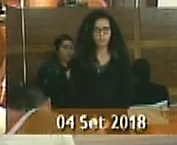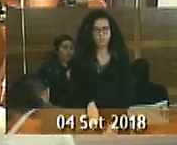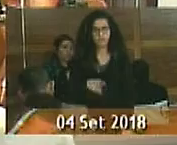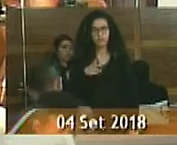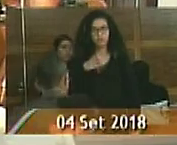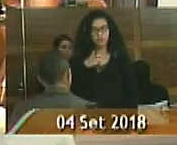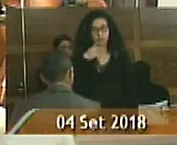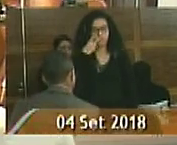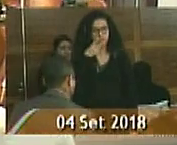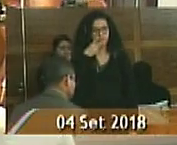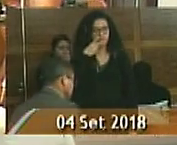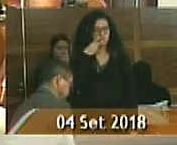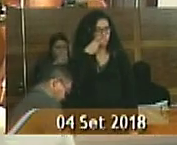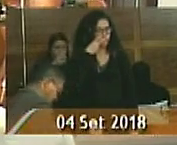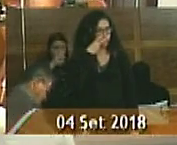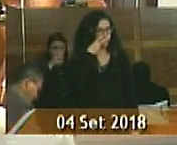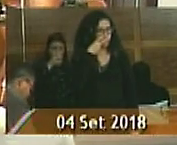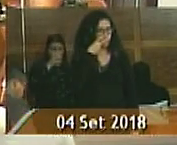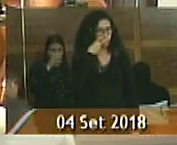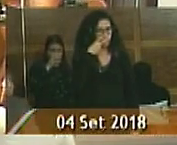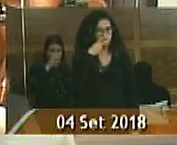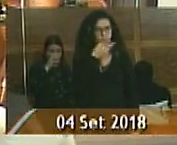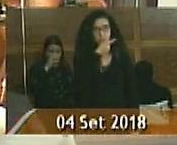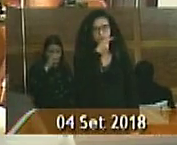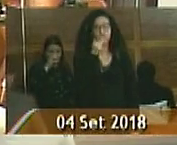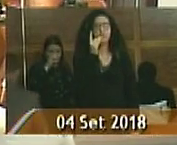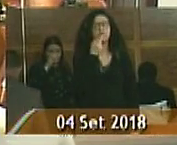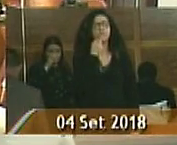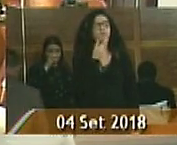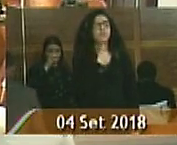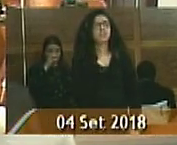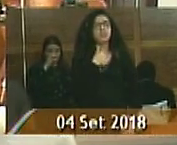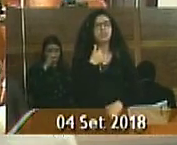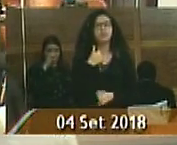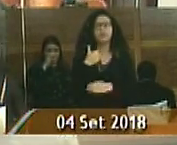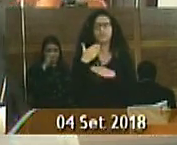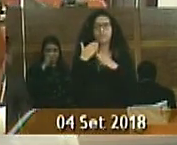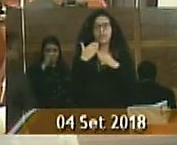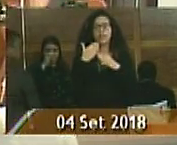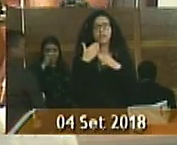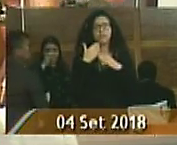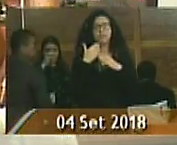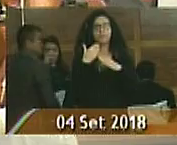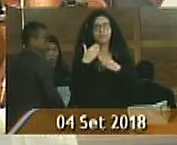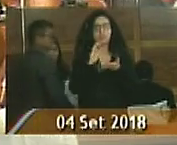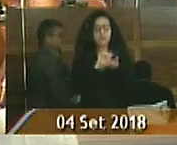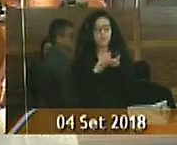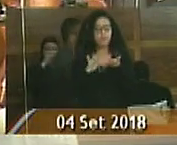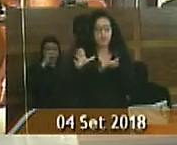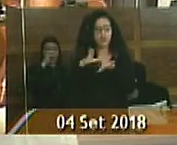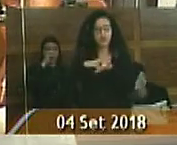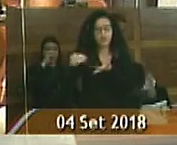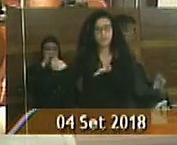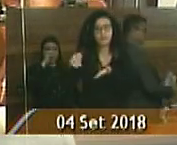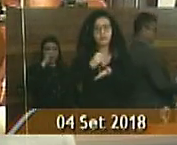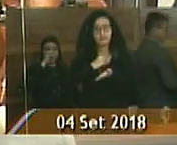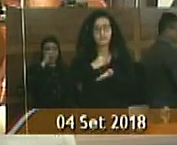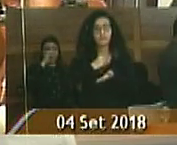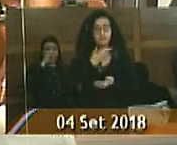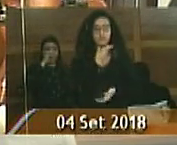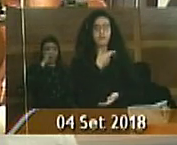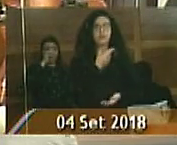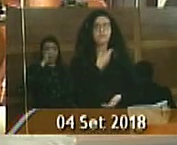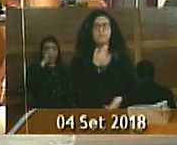O Camu, antes de chegar aqui, eu vou dar uma palavrinha rapidinho. Recebi agora uma mensagem de um amigo meu. A cidade de Angra já está passando, está